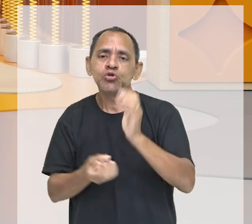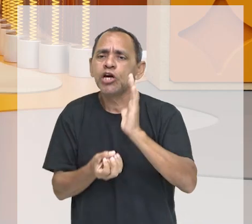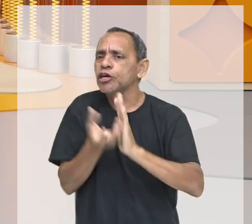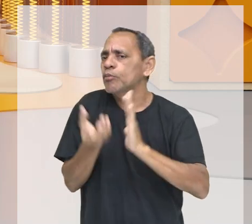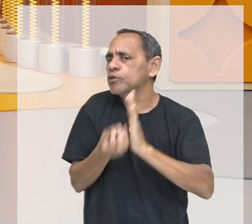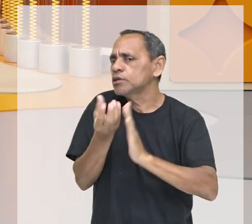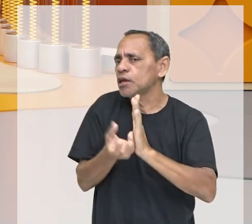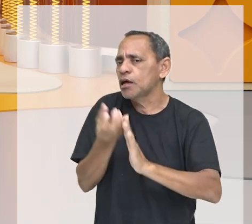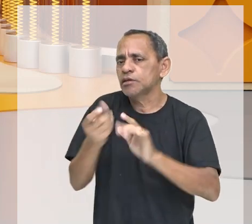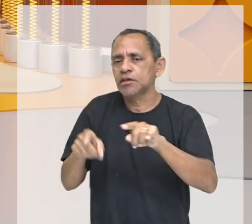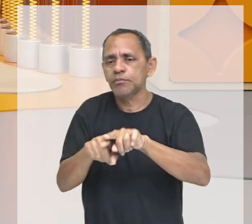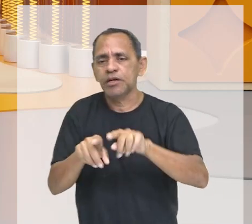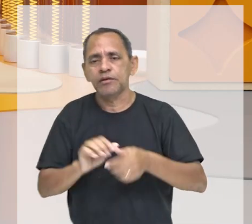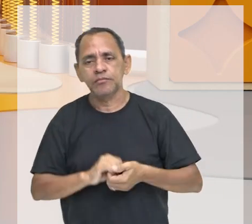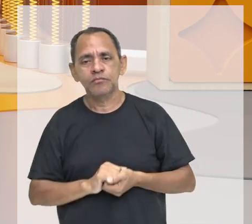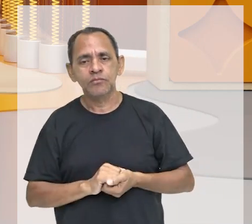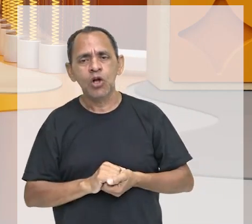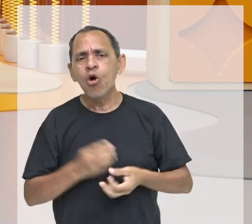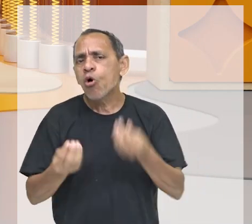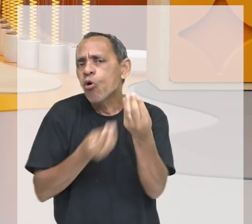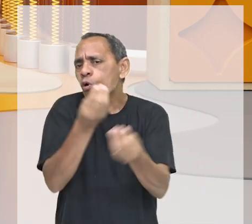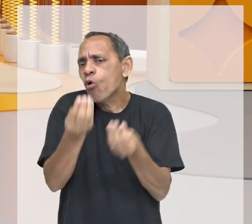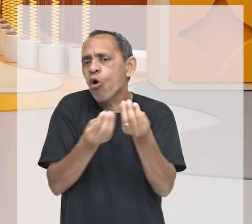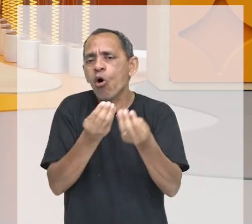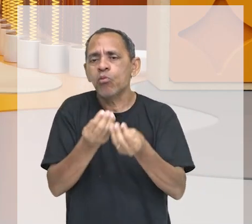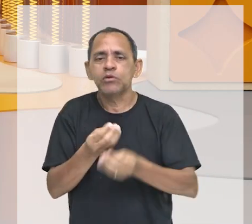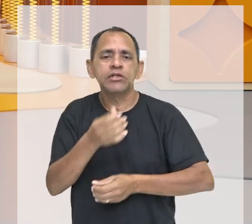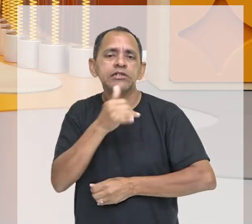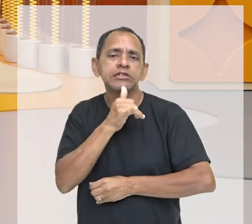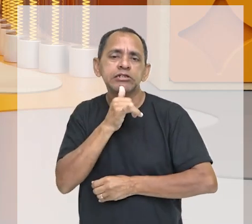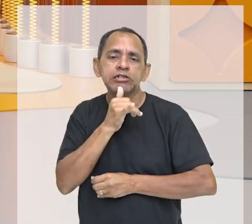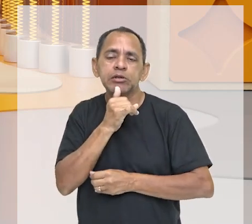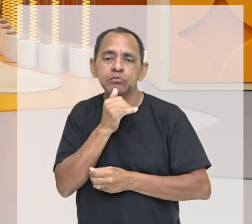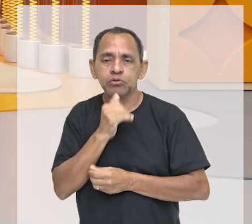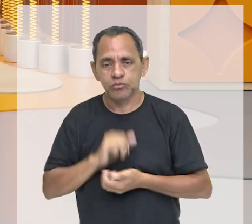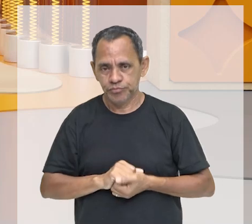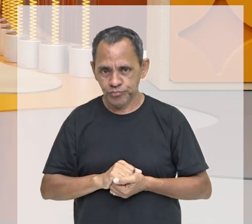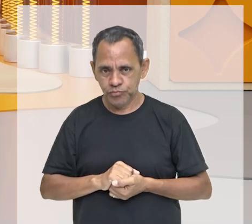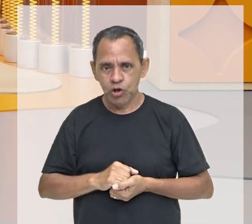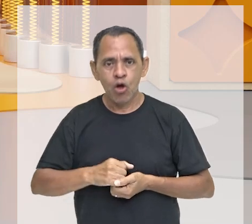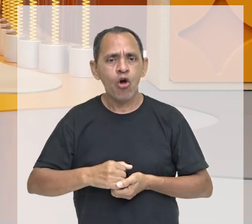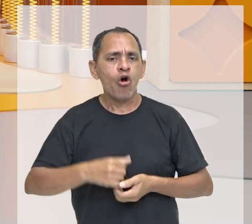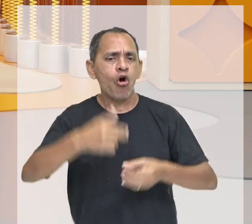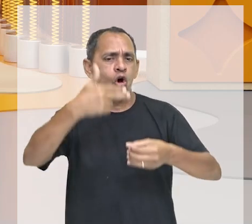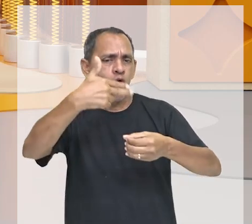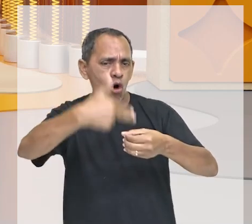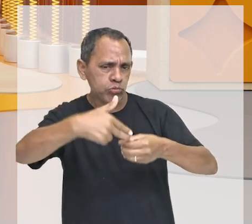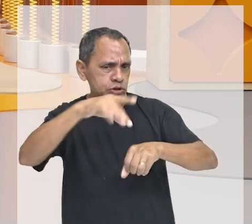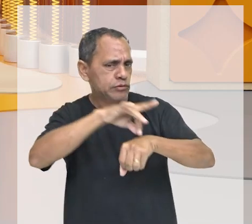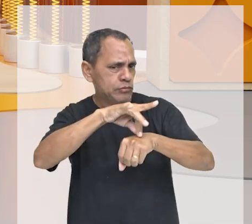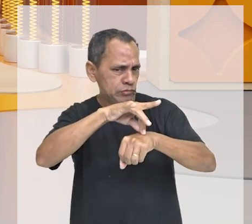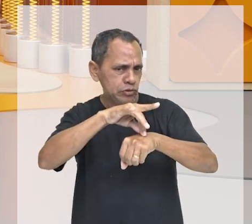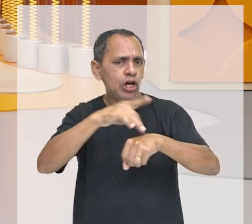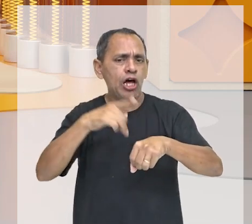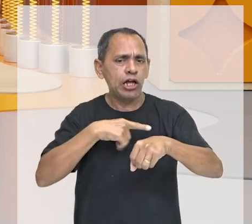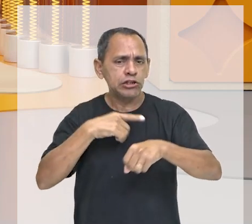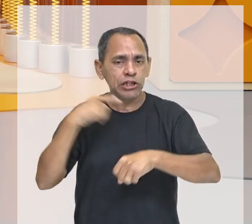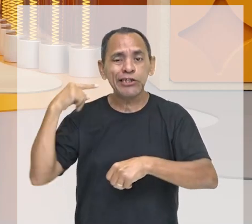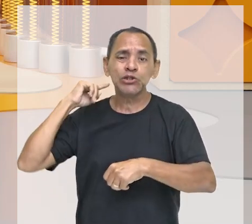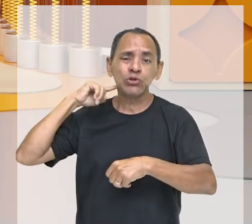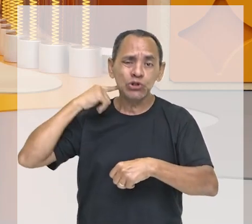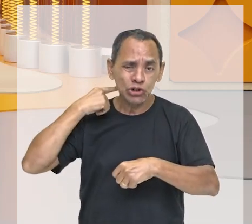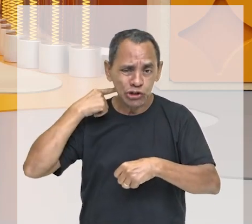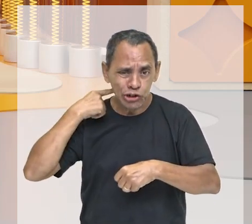ponto exatamente? No ponto de que a queima de combustíveis fósseis, por exemplo, causa muita poluição, não é